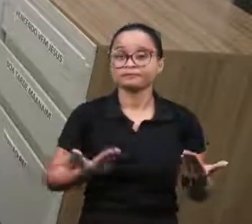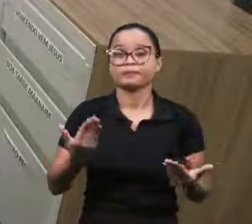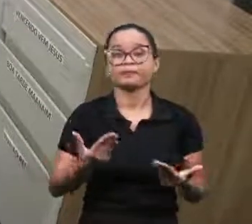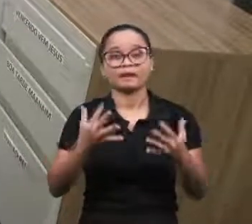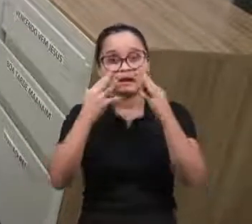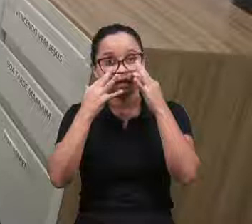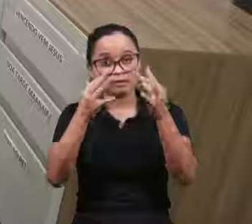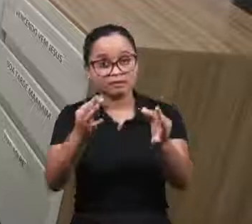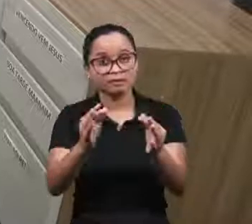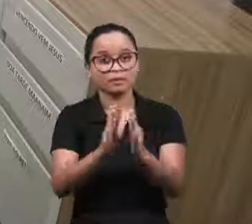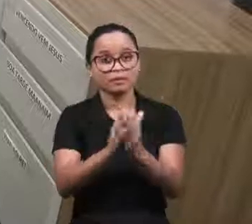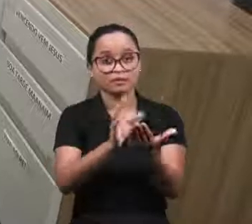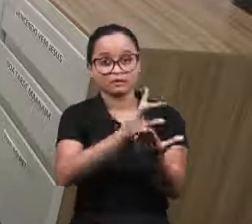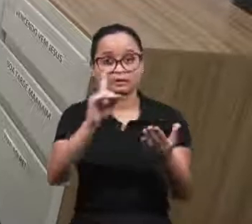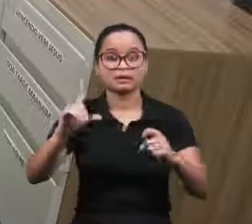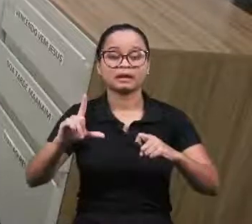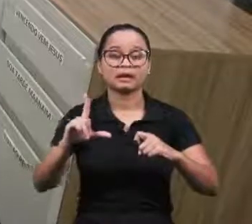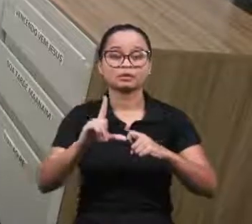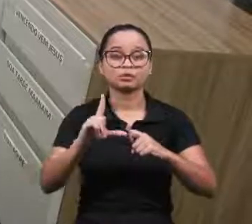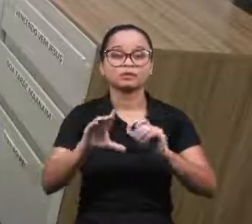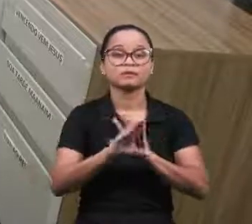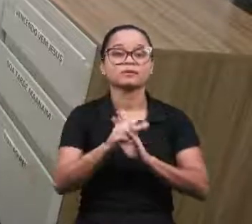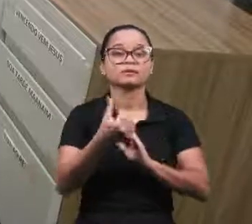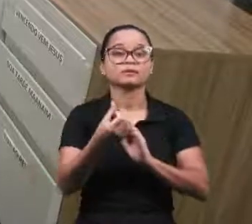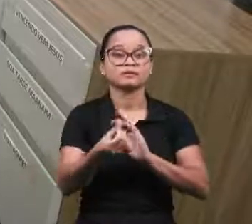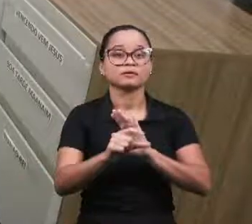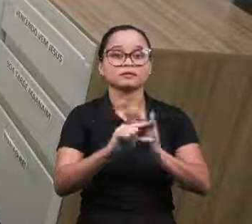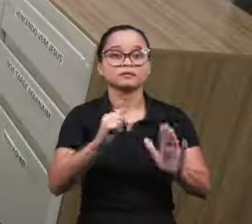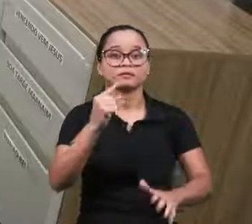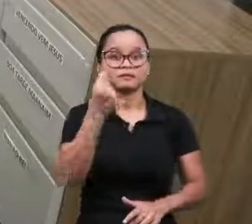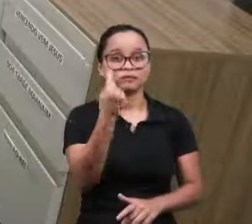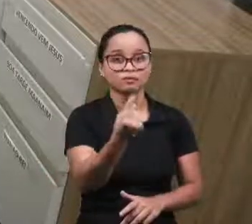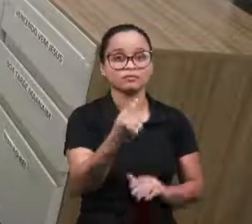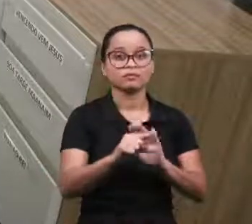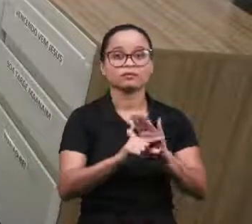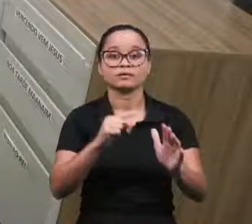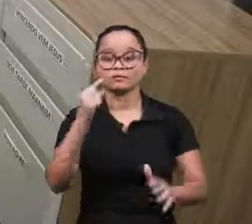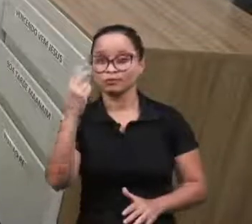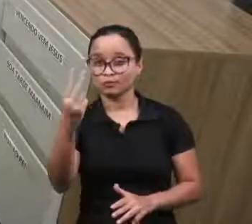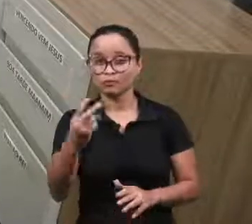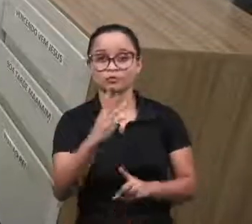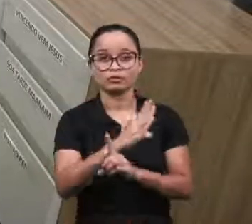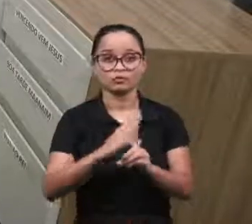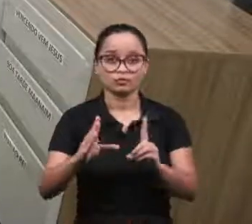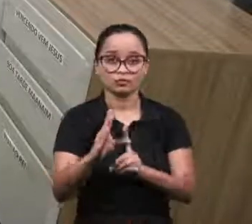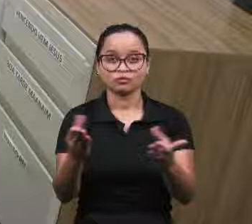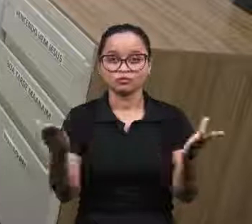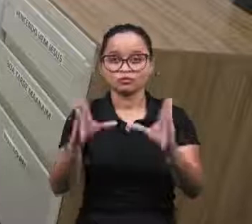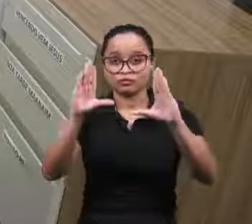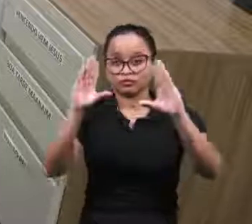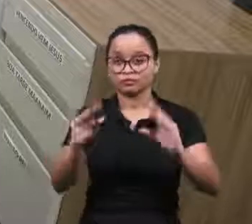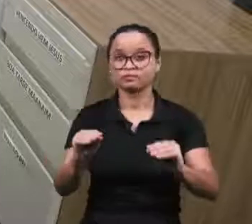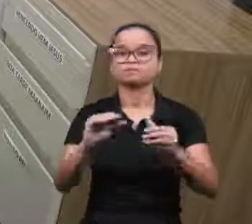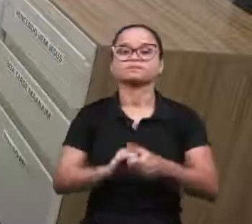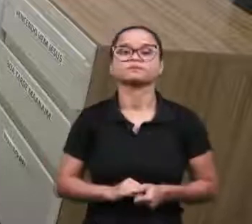palavra aberta. Lucas 16, versículos 1 e 2, no culto desta noite.